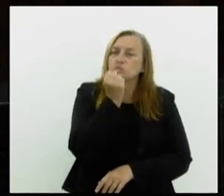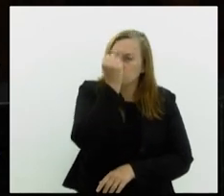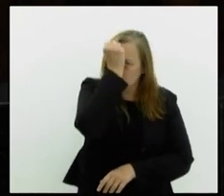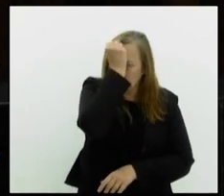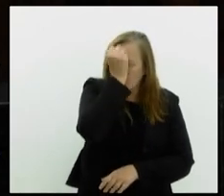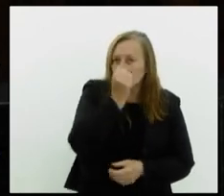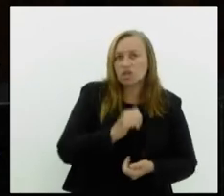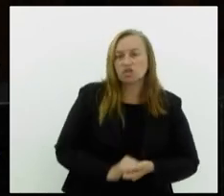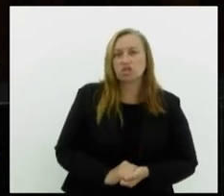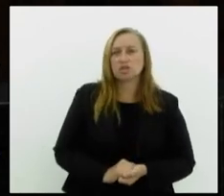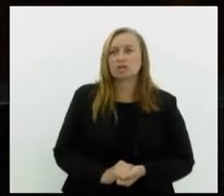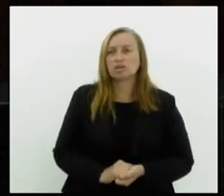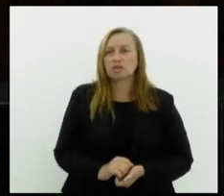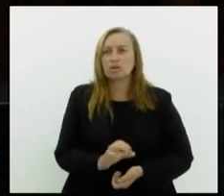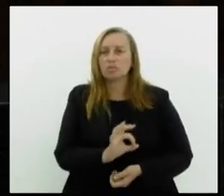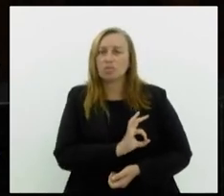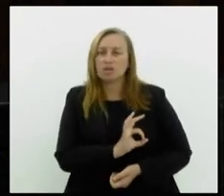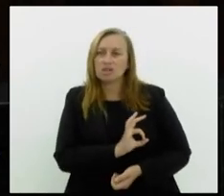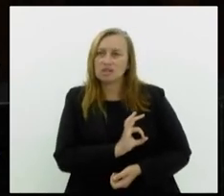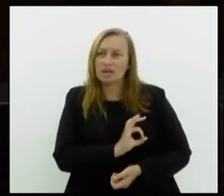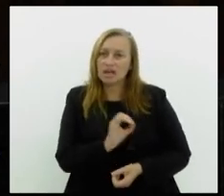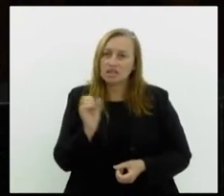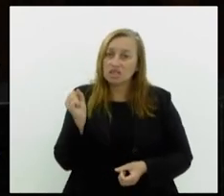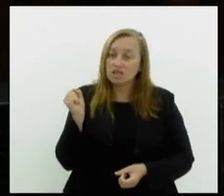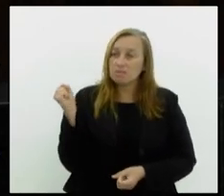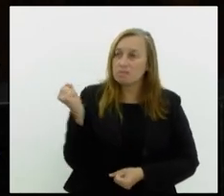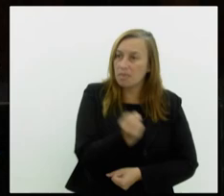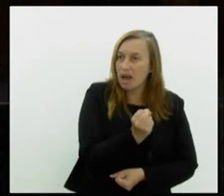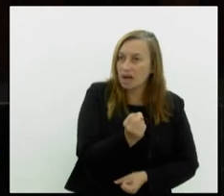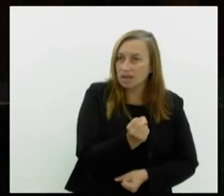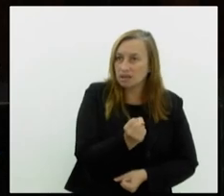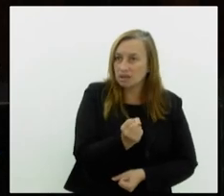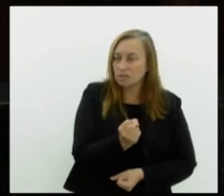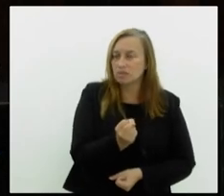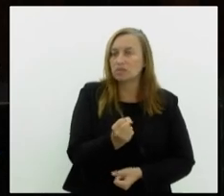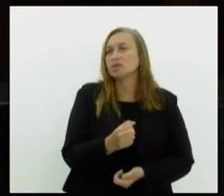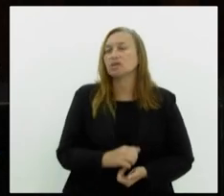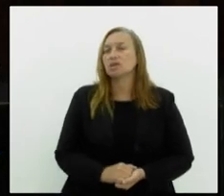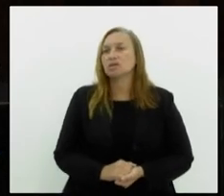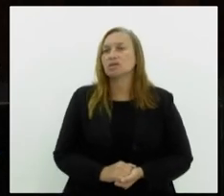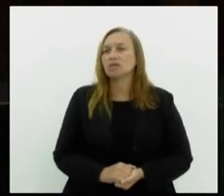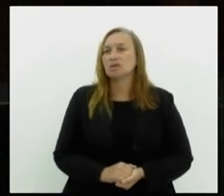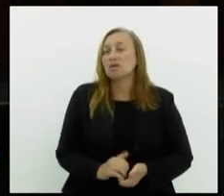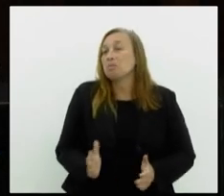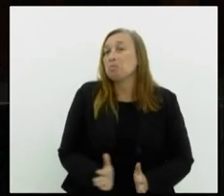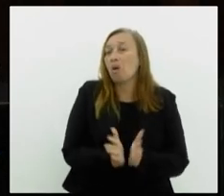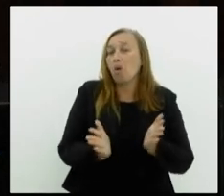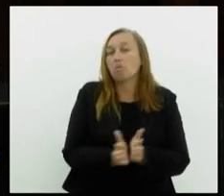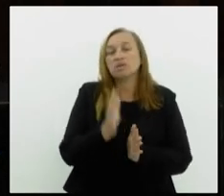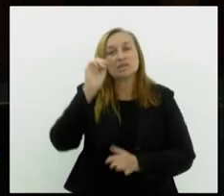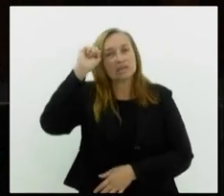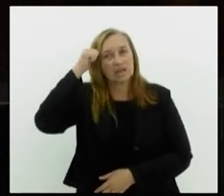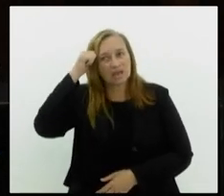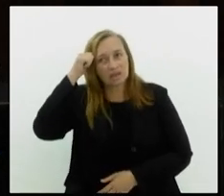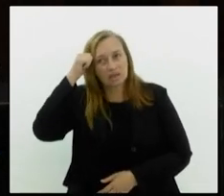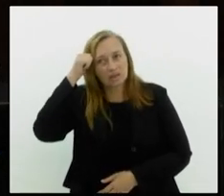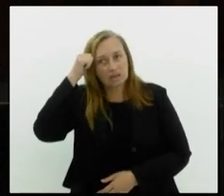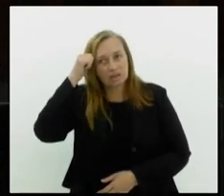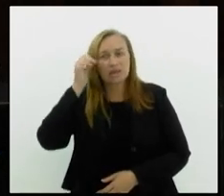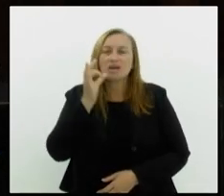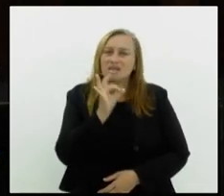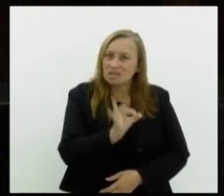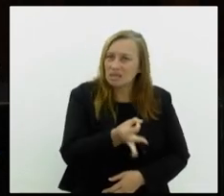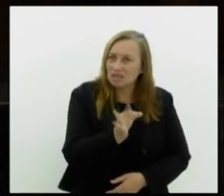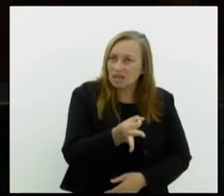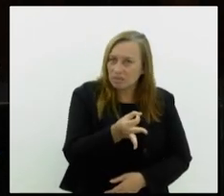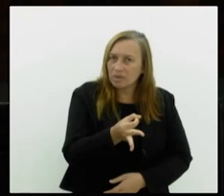são policiais que torturam, são policiais que executam pobres negros. É exatamente